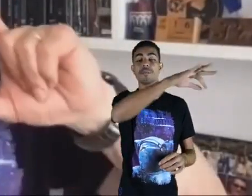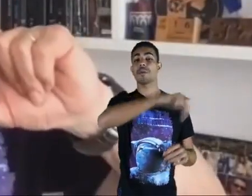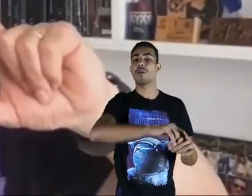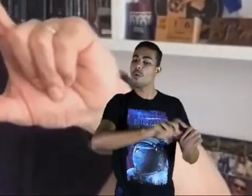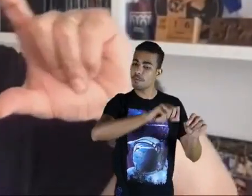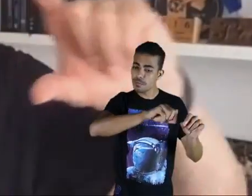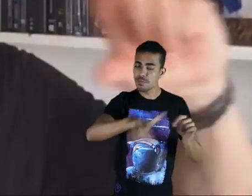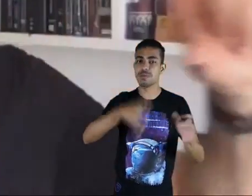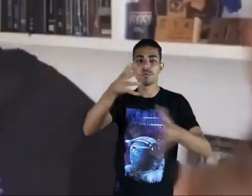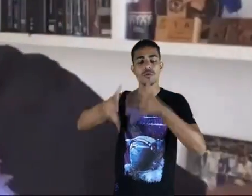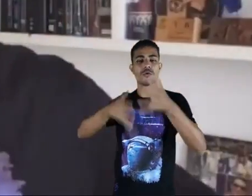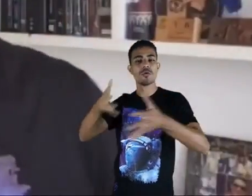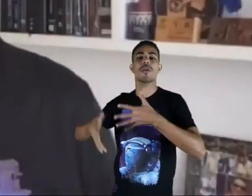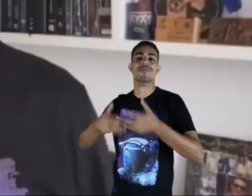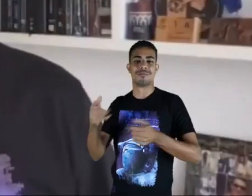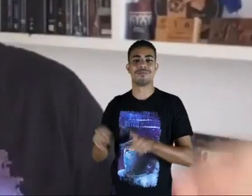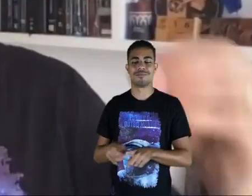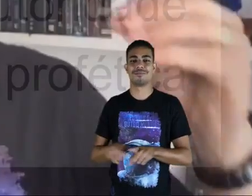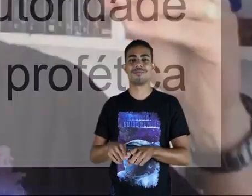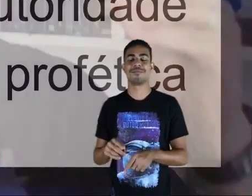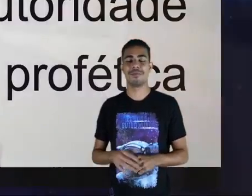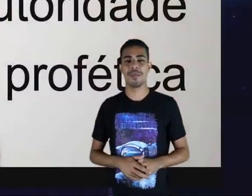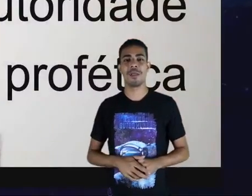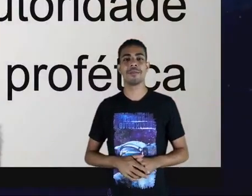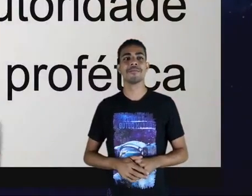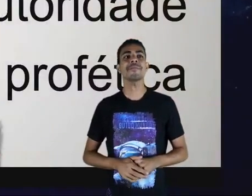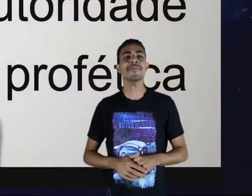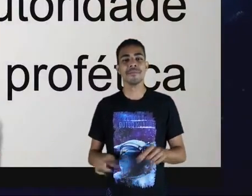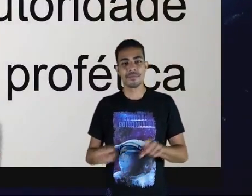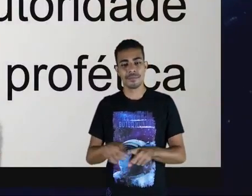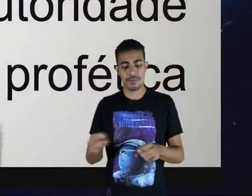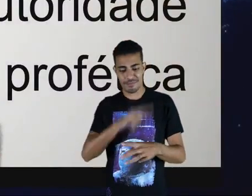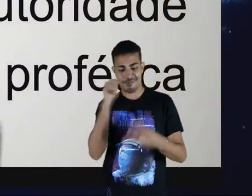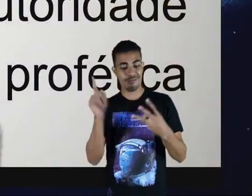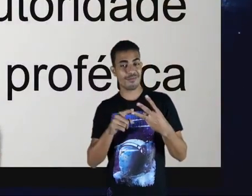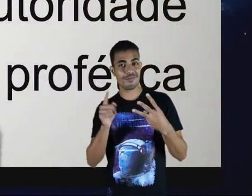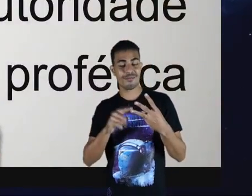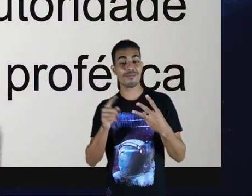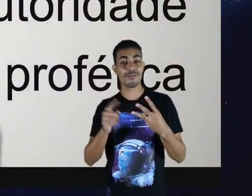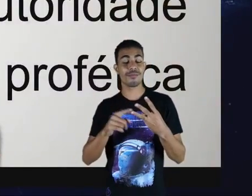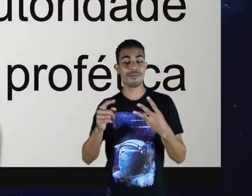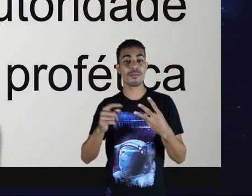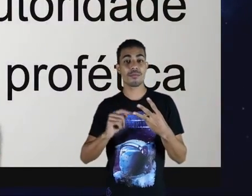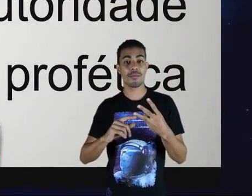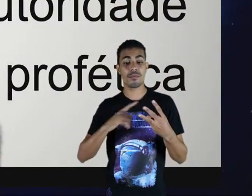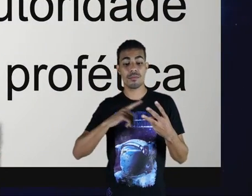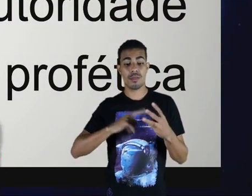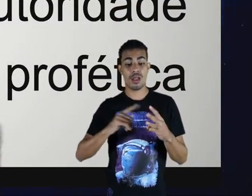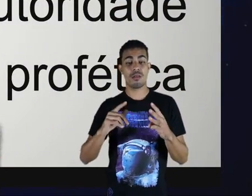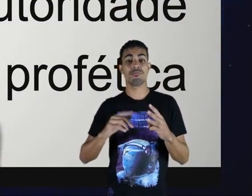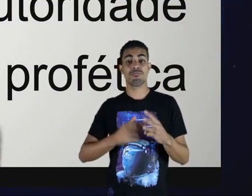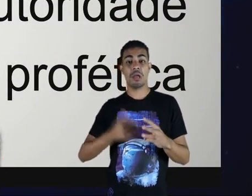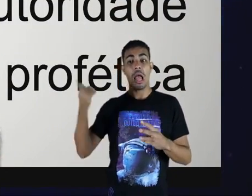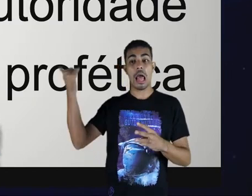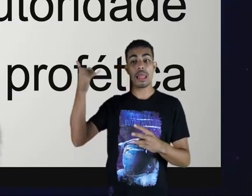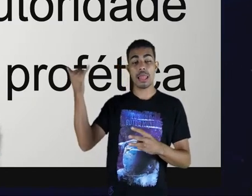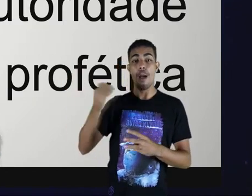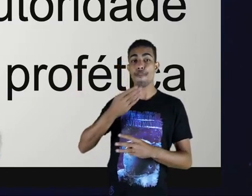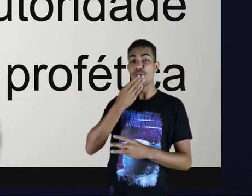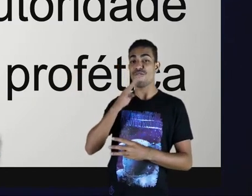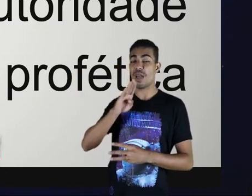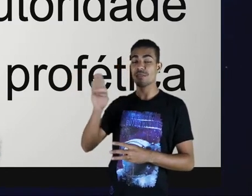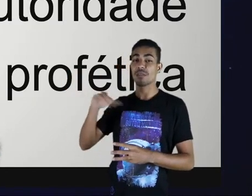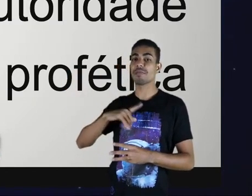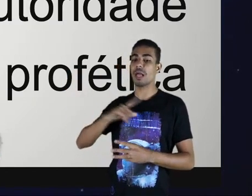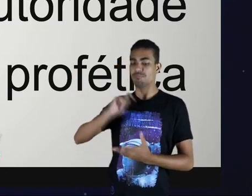é destacar a interpretação e a autoridade profética.